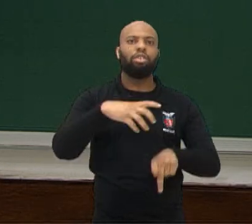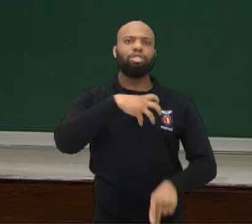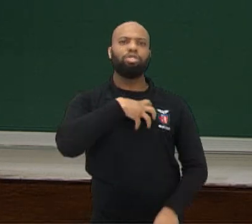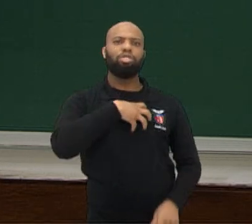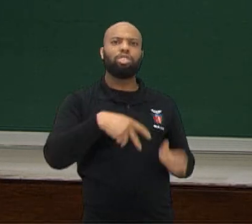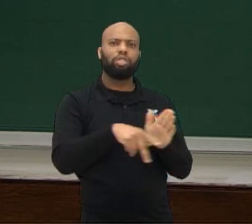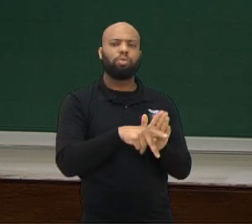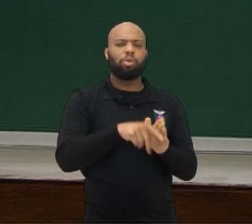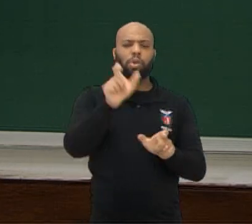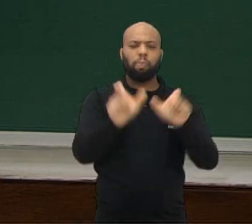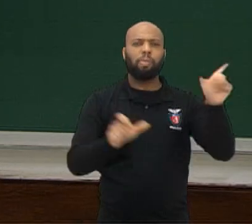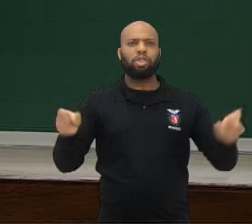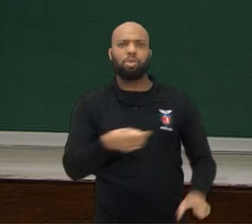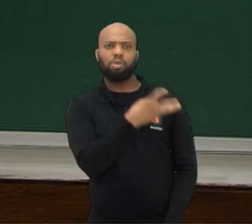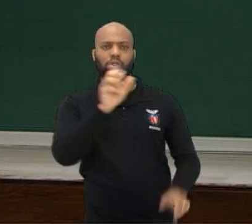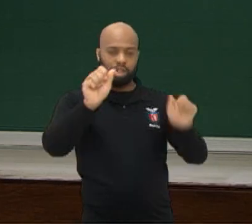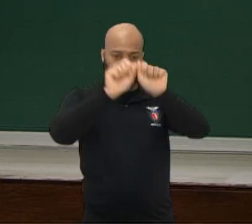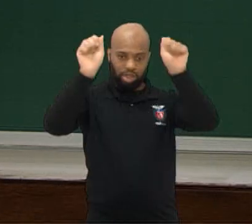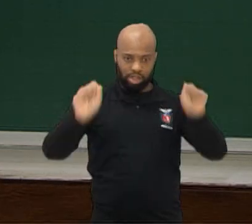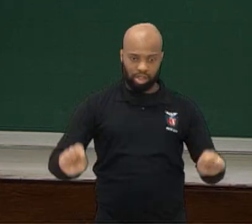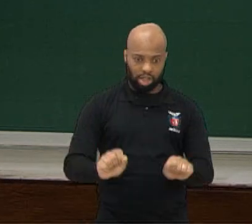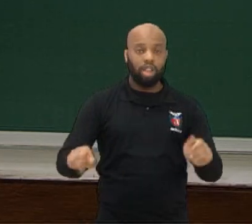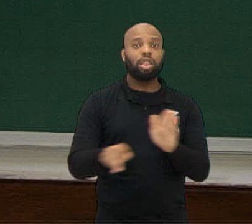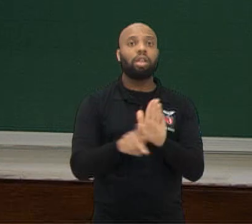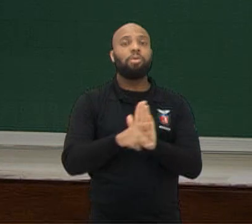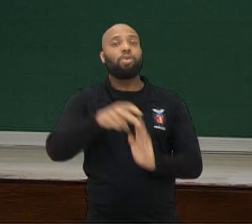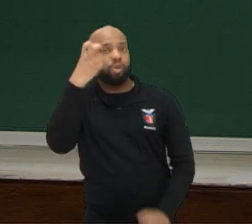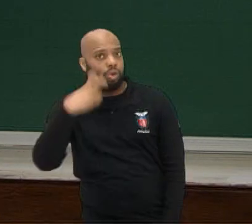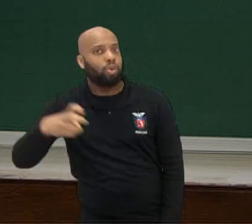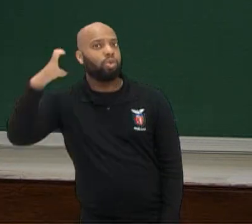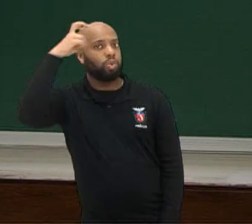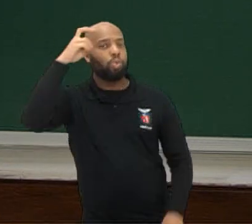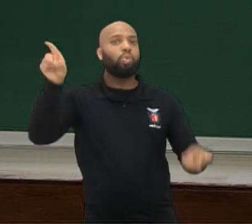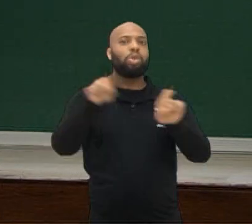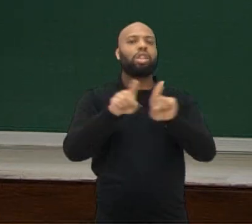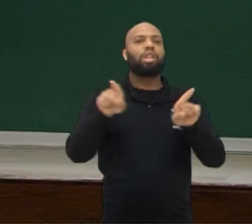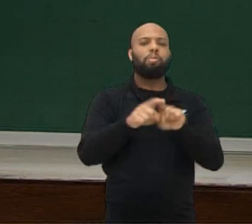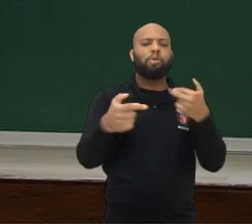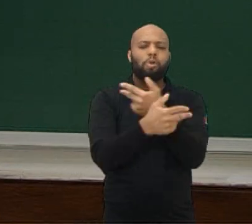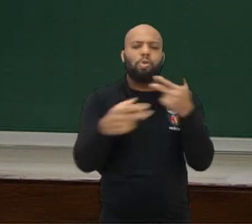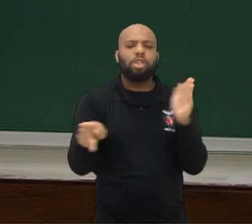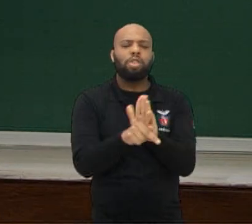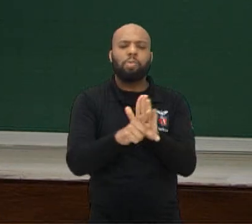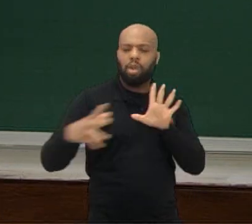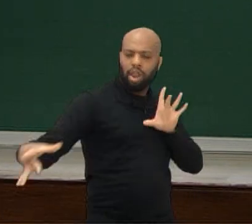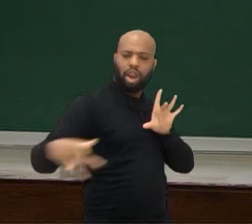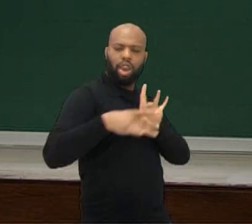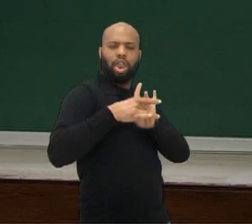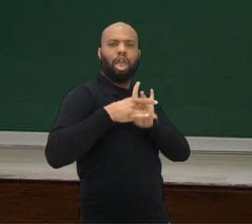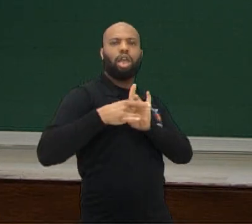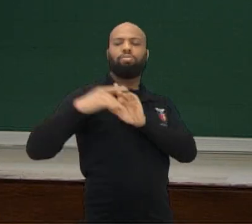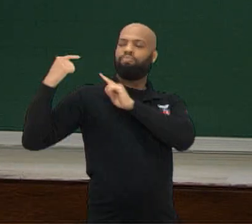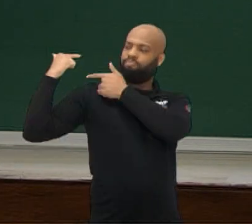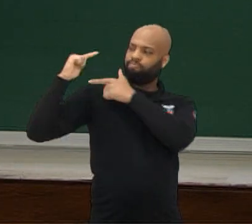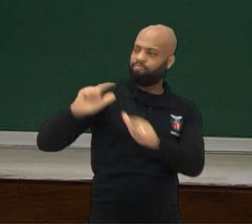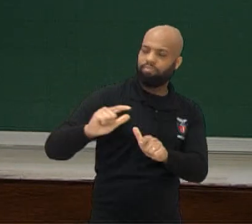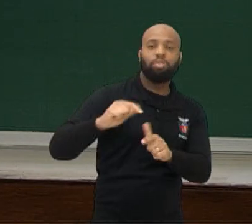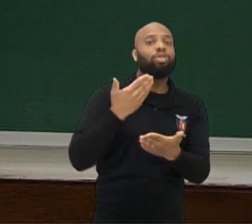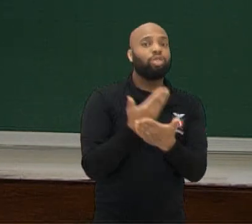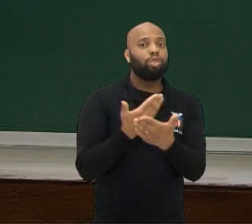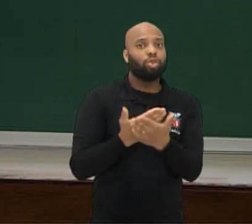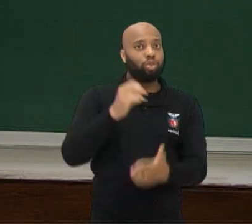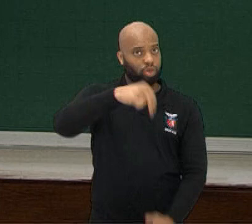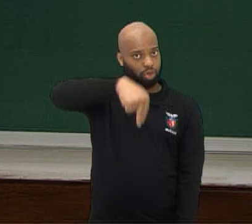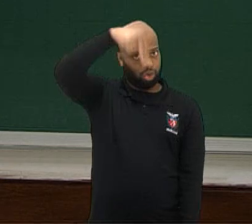aspectos demográficos, aspectos culturais e as comunidades tradicionais. Foi isso que a gente desenvolveu sobre a região